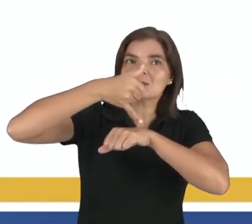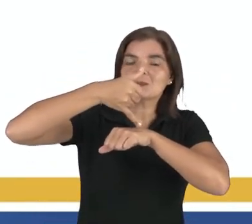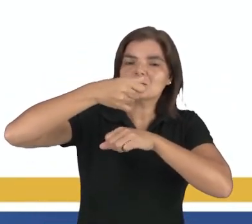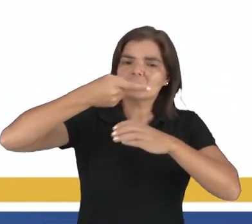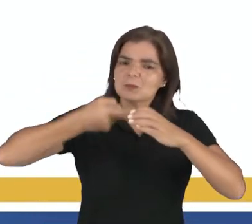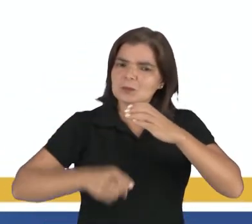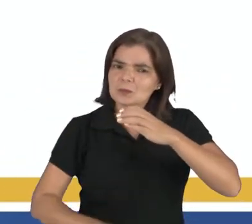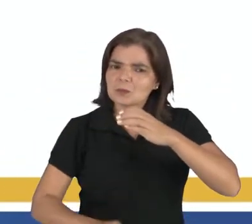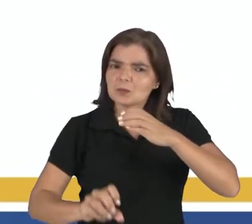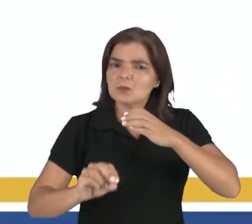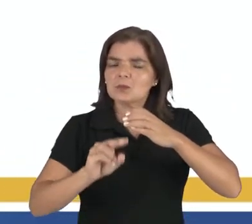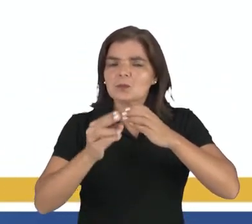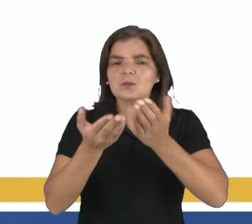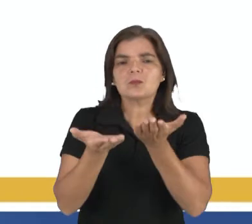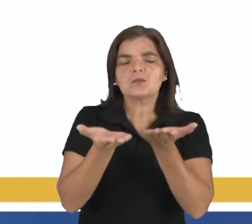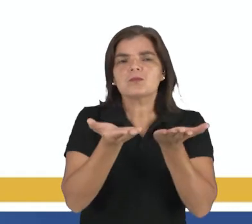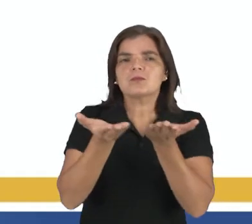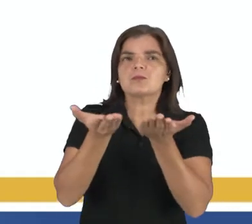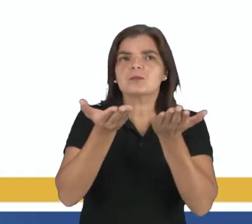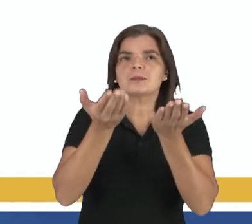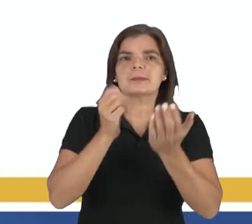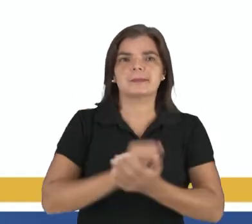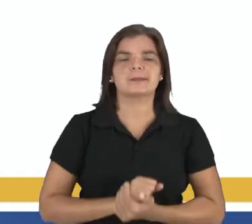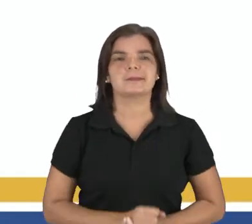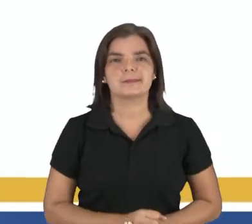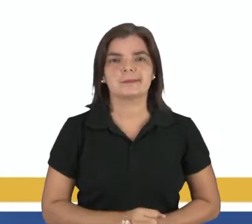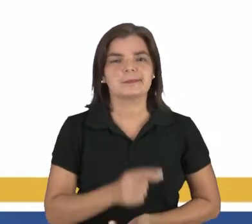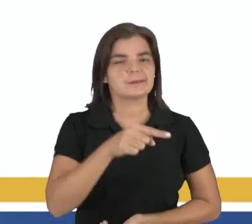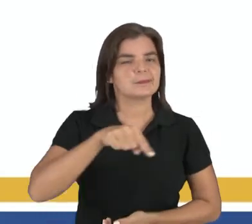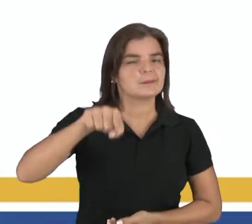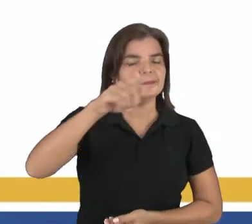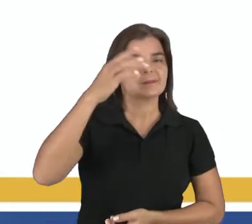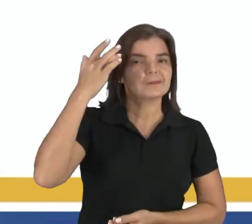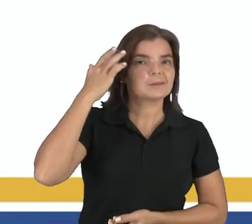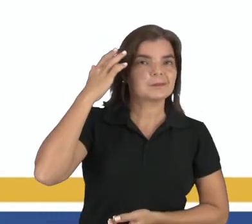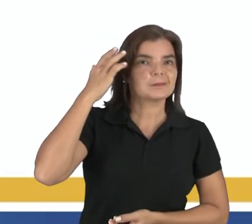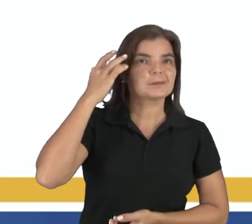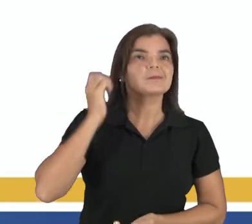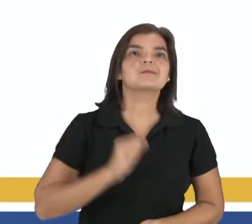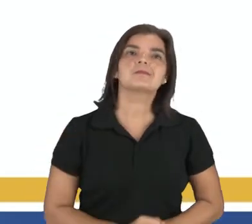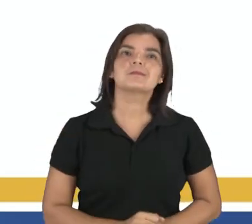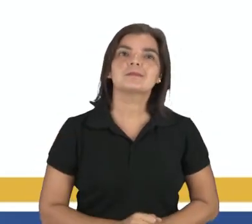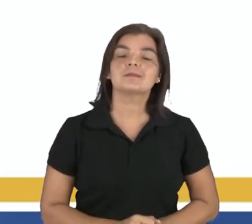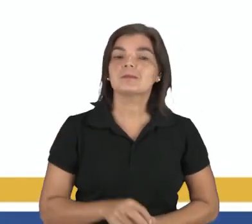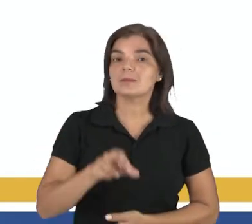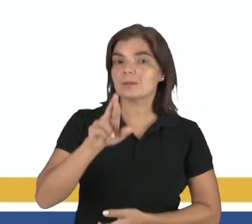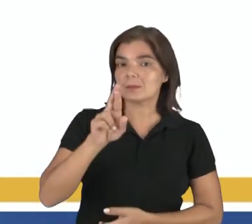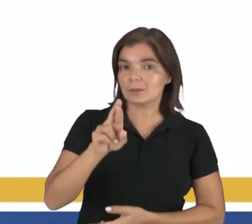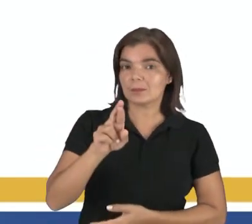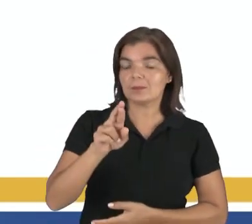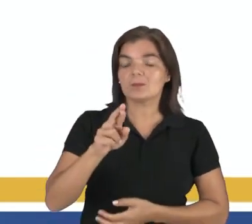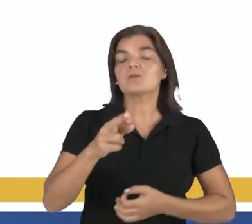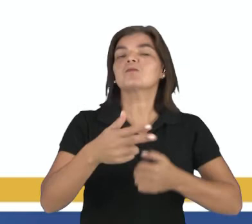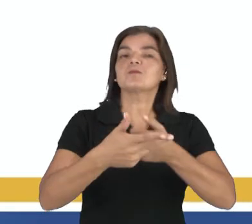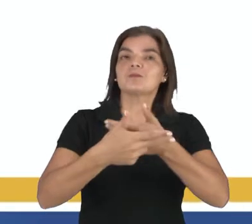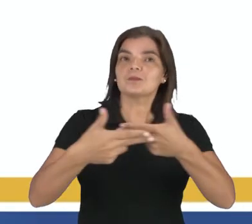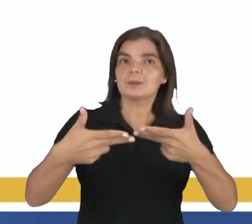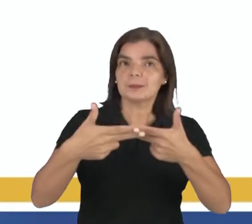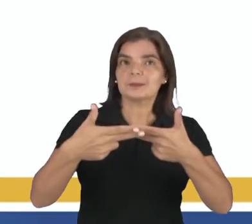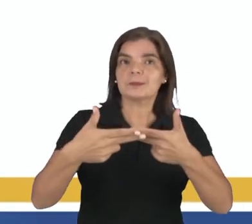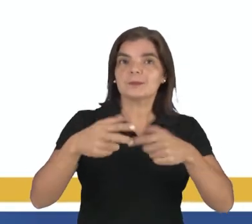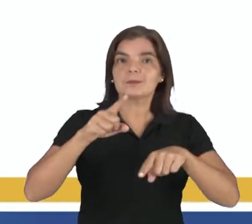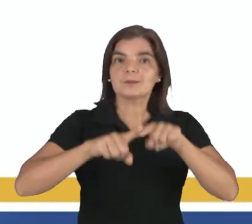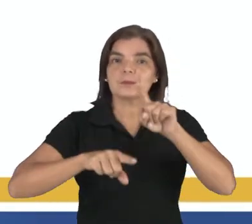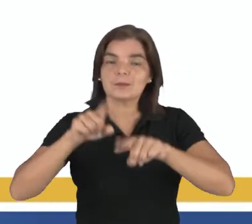óleo afunda ou flutua? O que vocês acham? Então, a razão entre